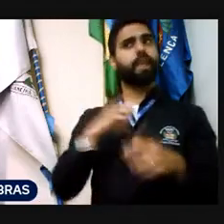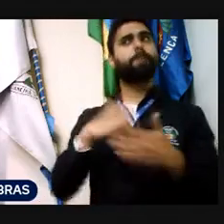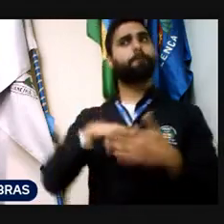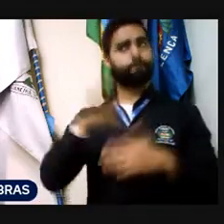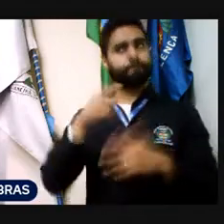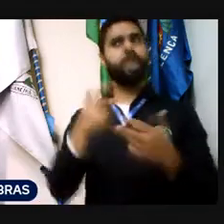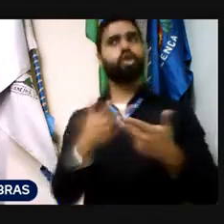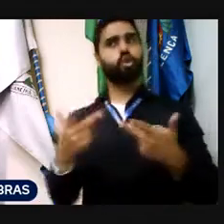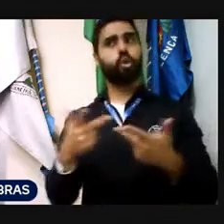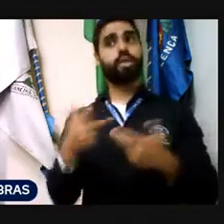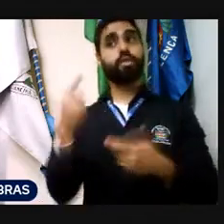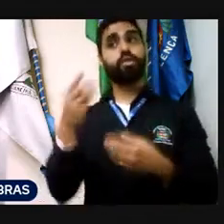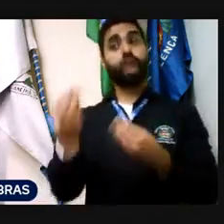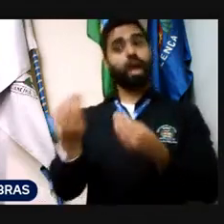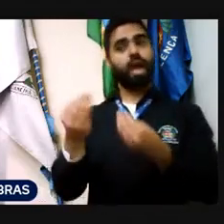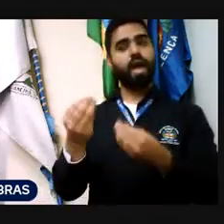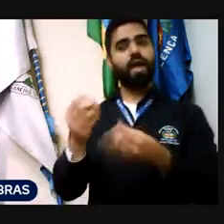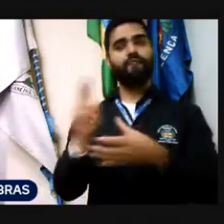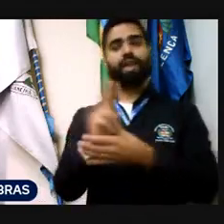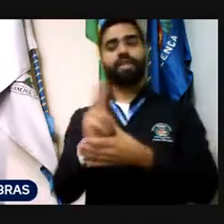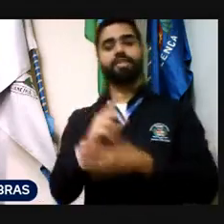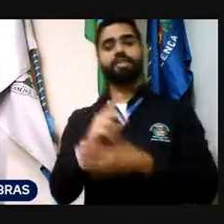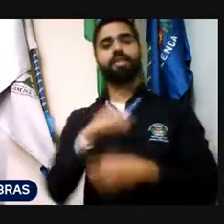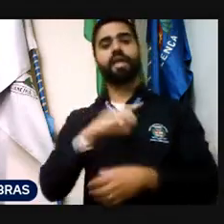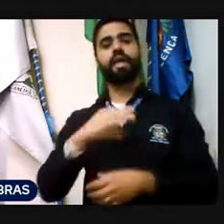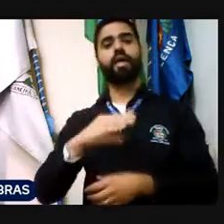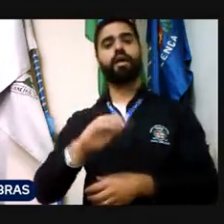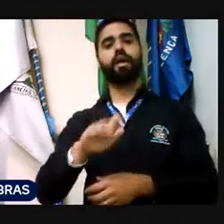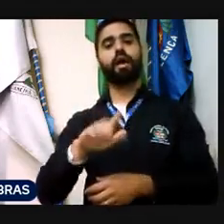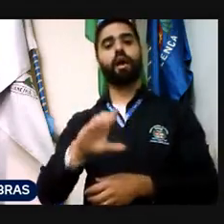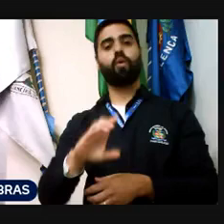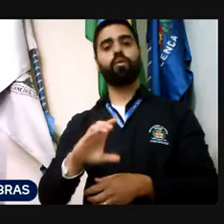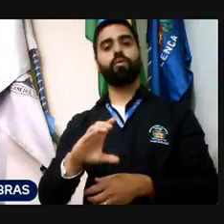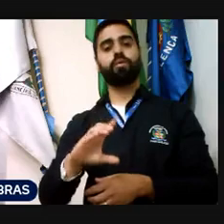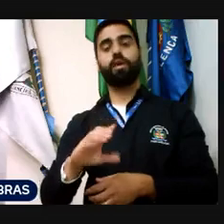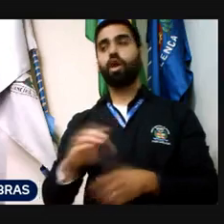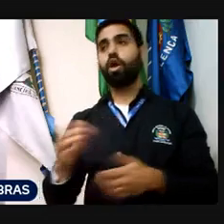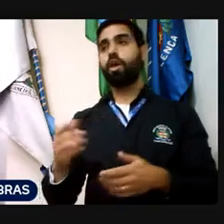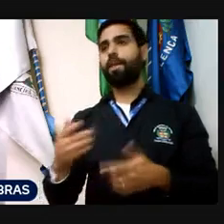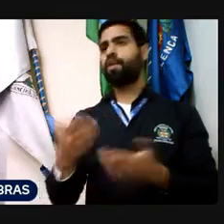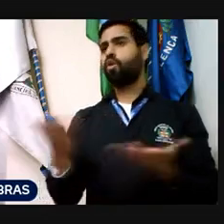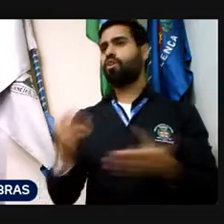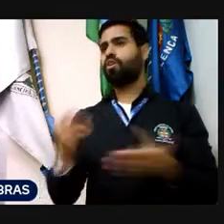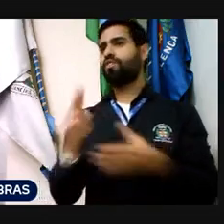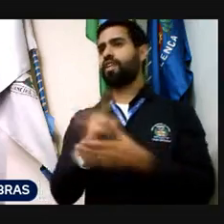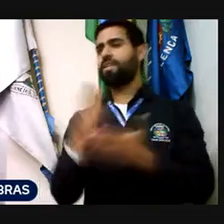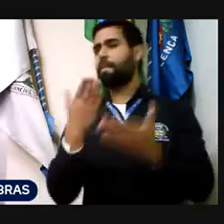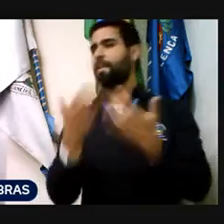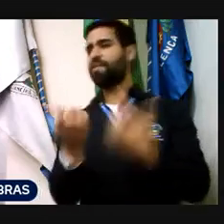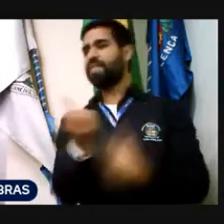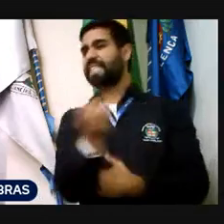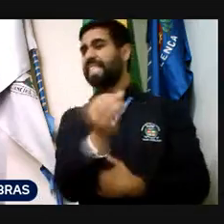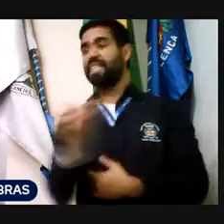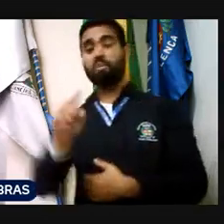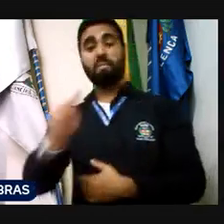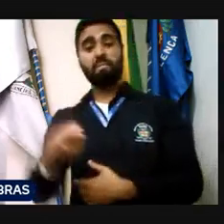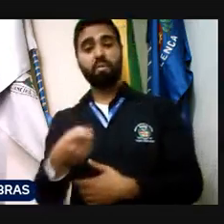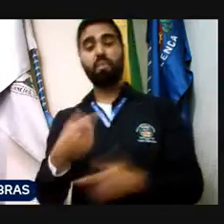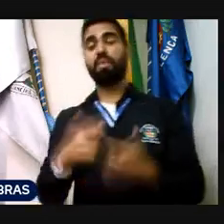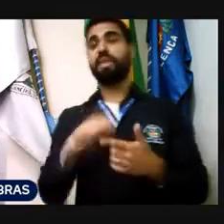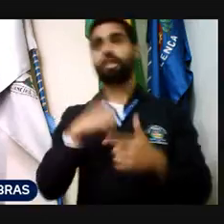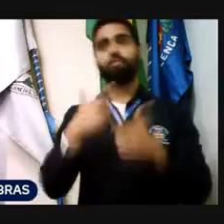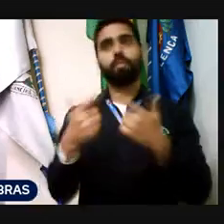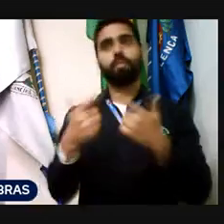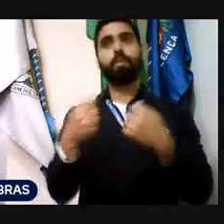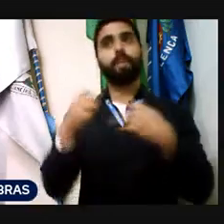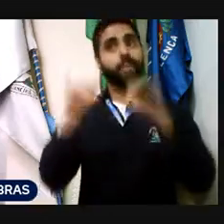não deixavam Valença não ter calque. Então, a gente está perdendo uma verba de 600 mil, porque outros fatores não estão sendo sanados. Então, fica esse